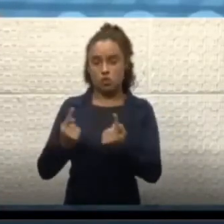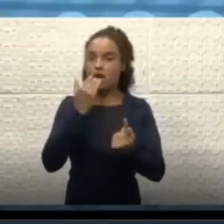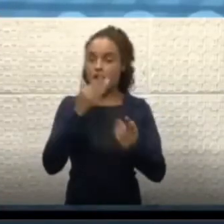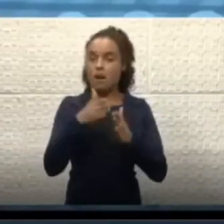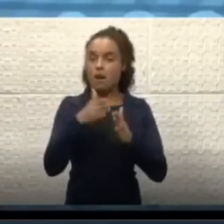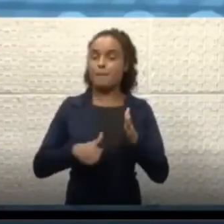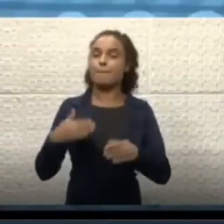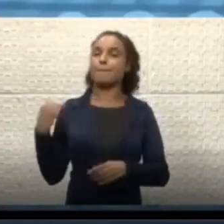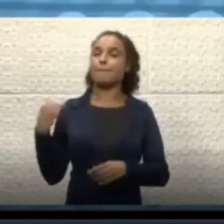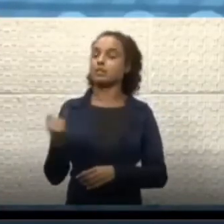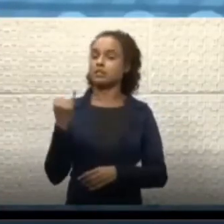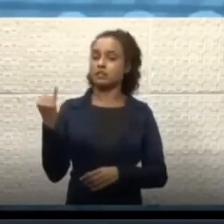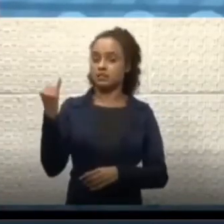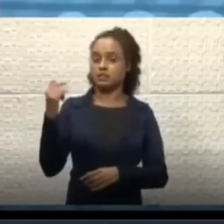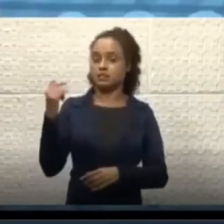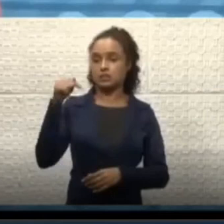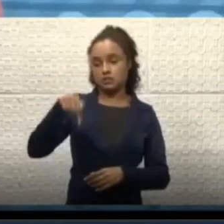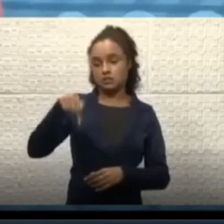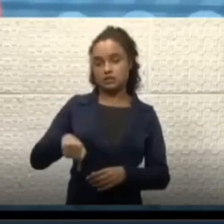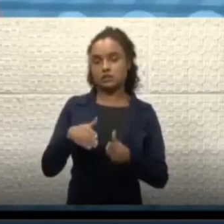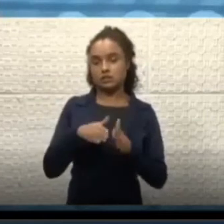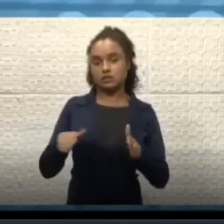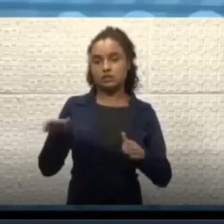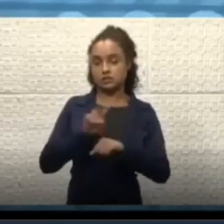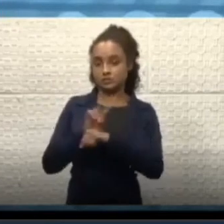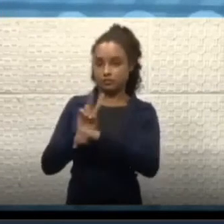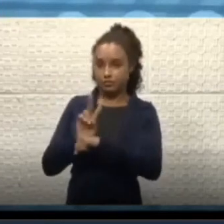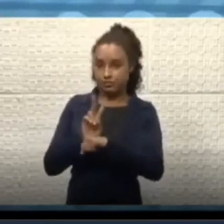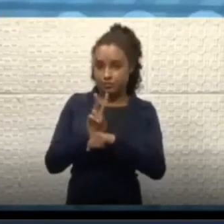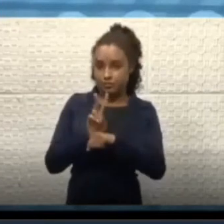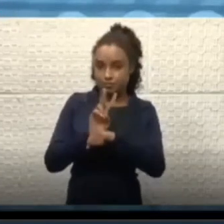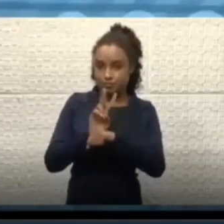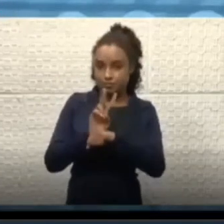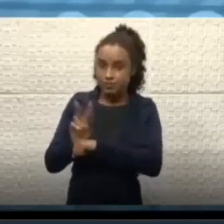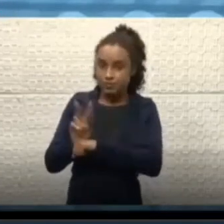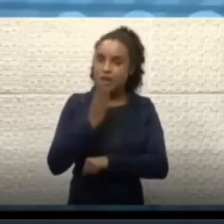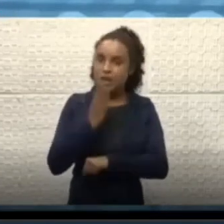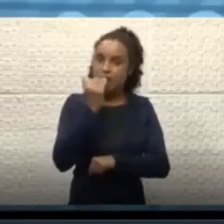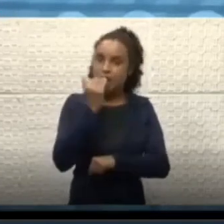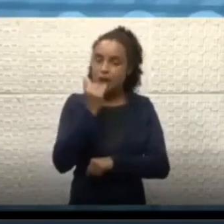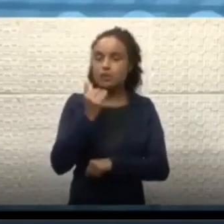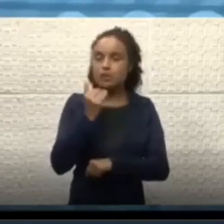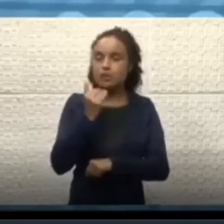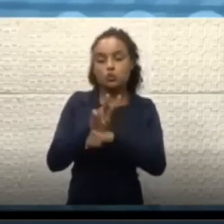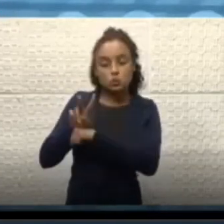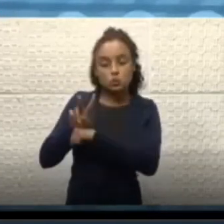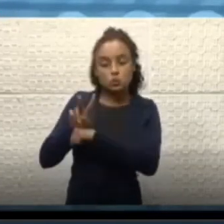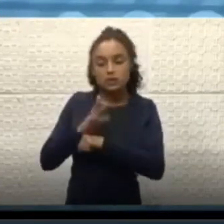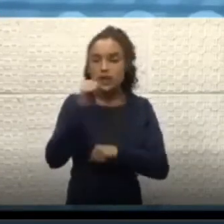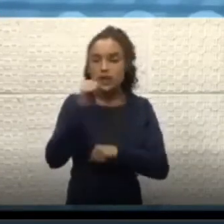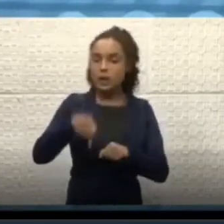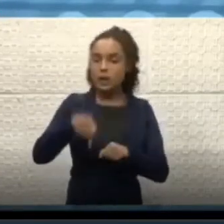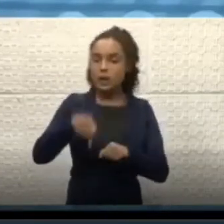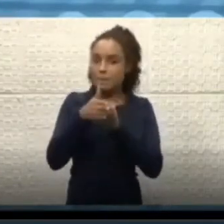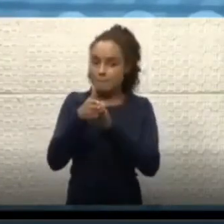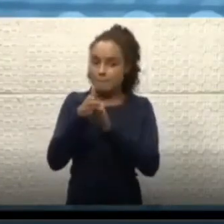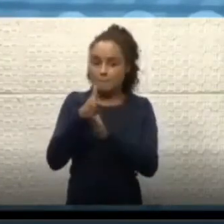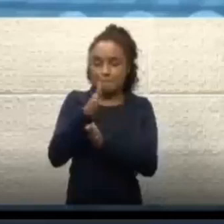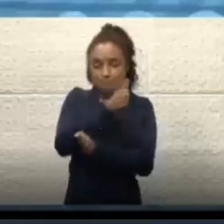alimentos. E isso é uma parte importante da vigilância sanitária de alimentos, tá certo? Então, essa primeira parte, nós fizemos